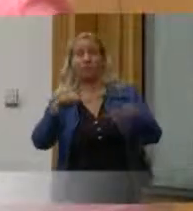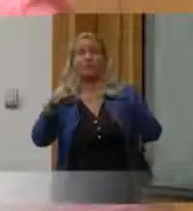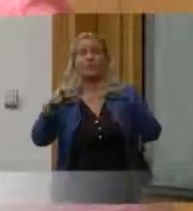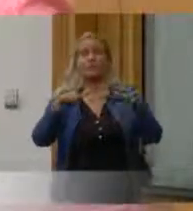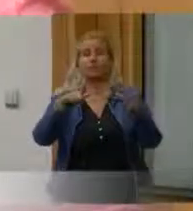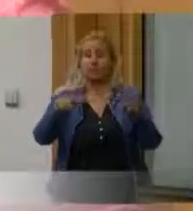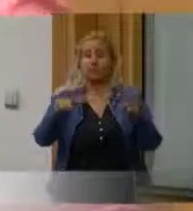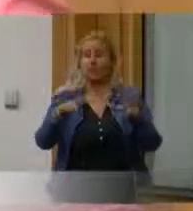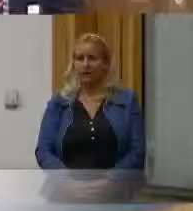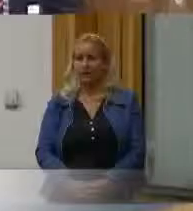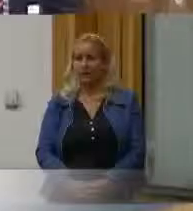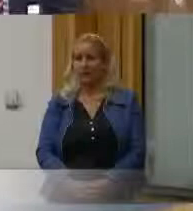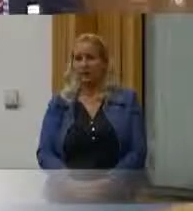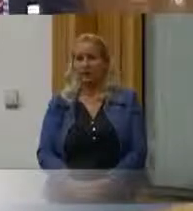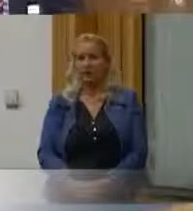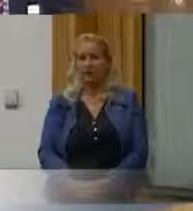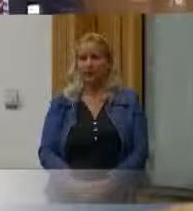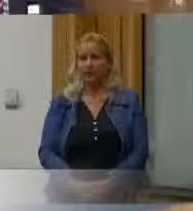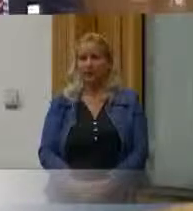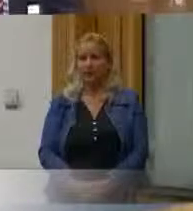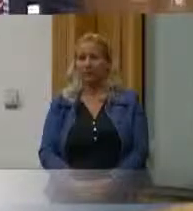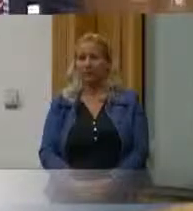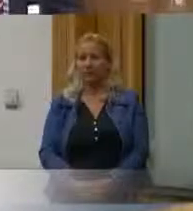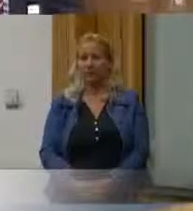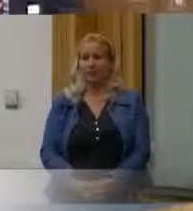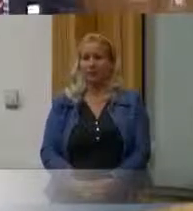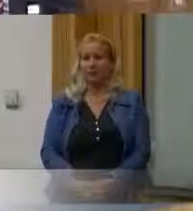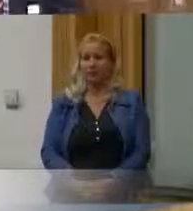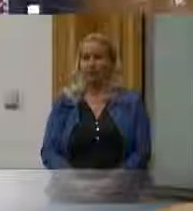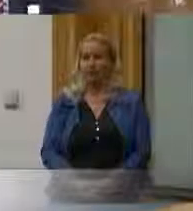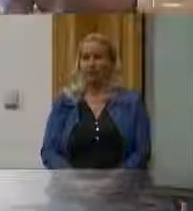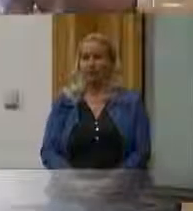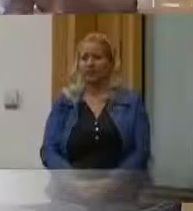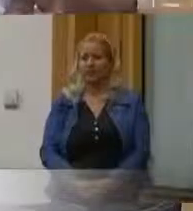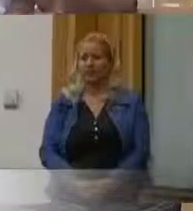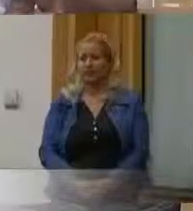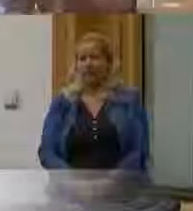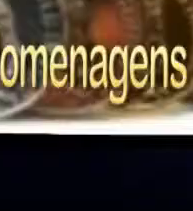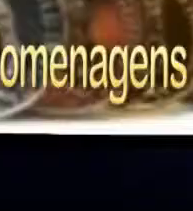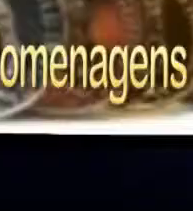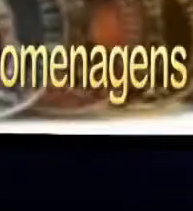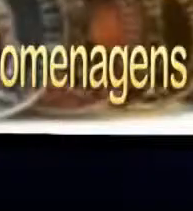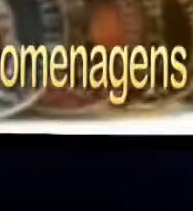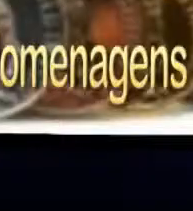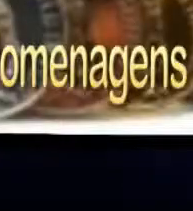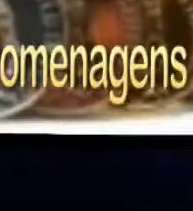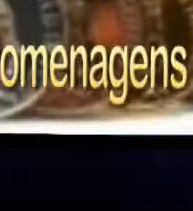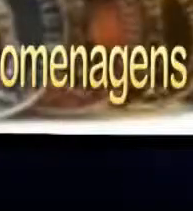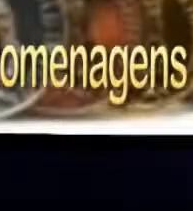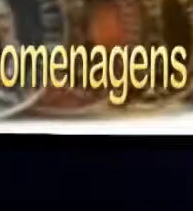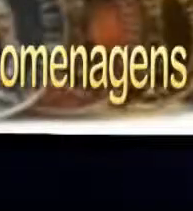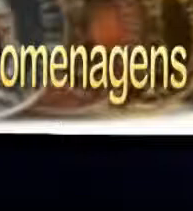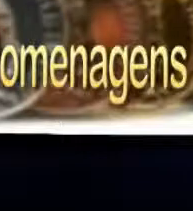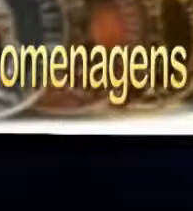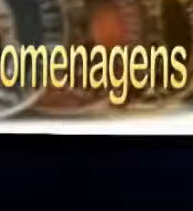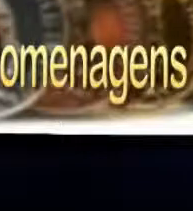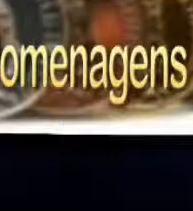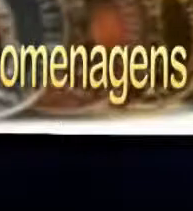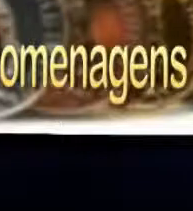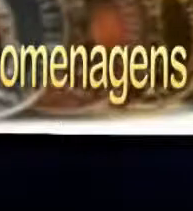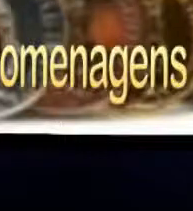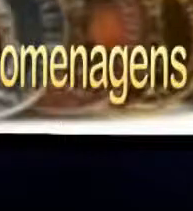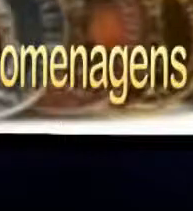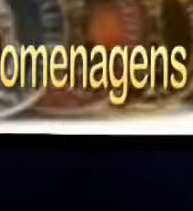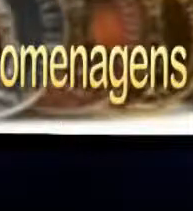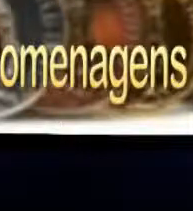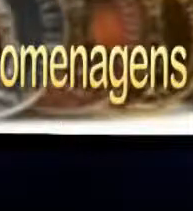Amélia Naomi, disse que a medalha é o reconhecimento do trabalho de Pimentel na cidade. Câmara Municipal realizou sessão